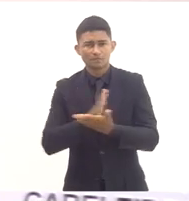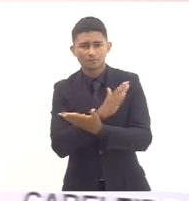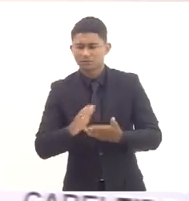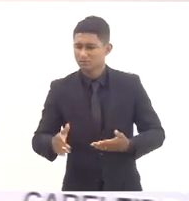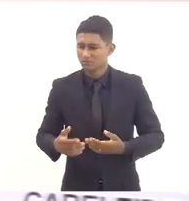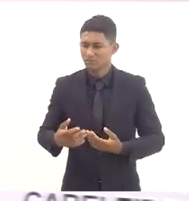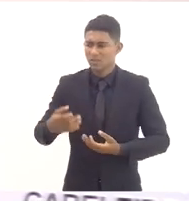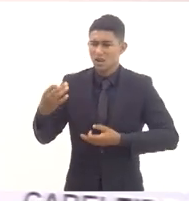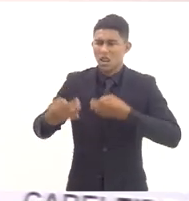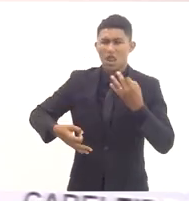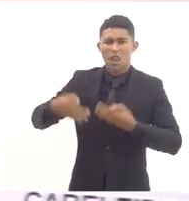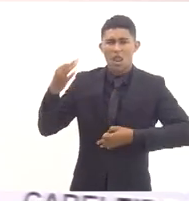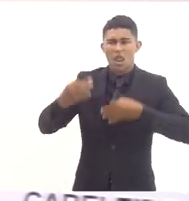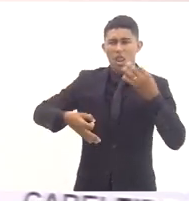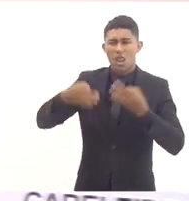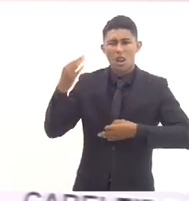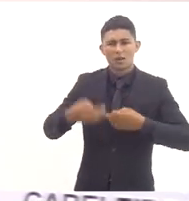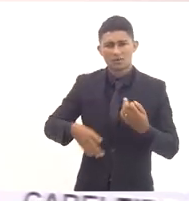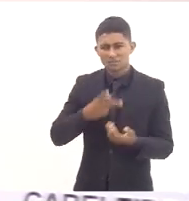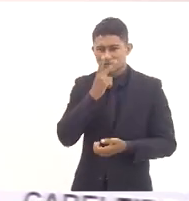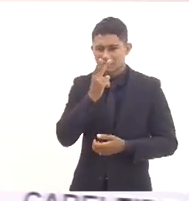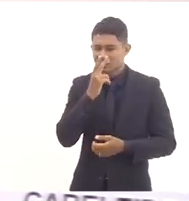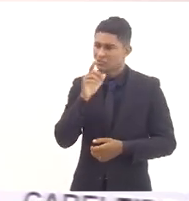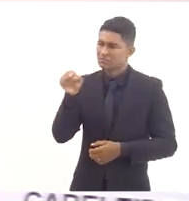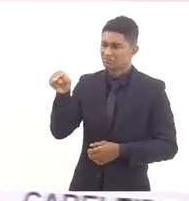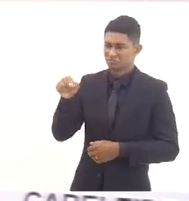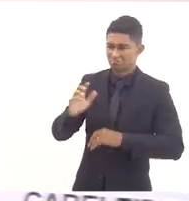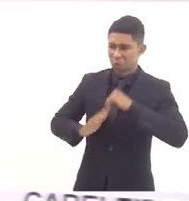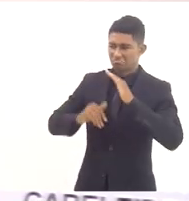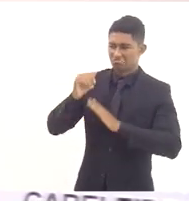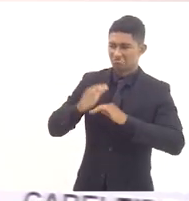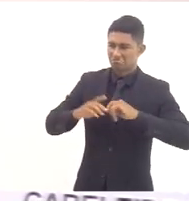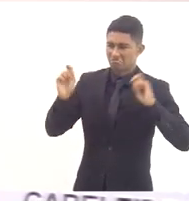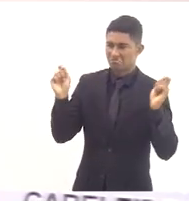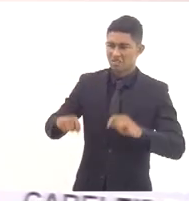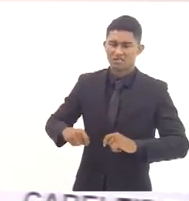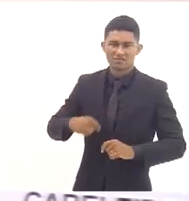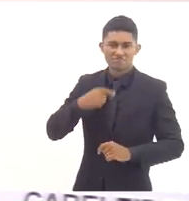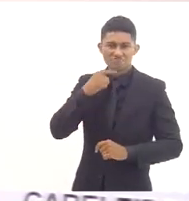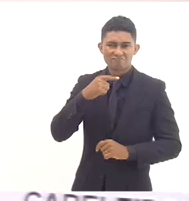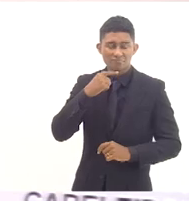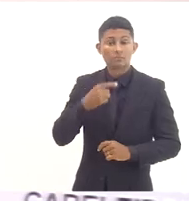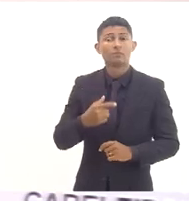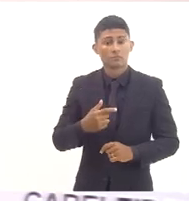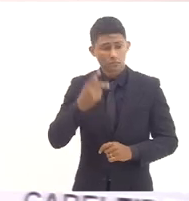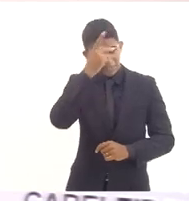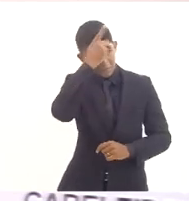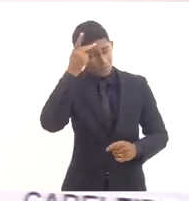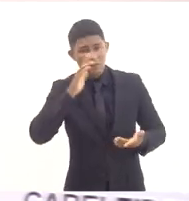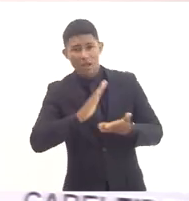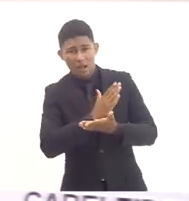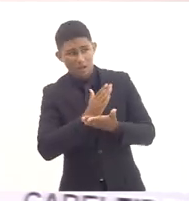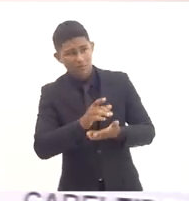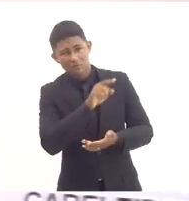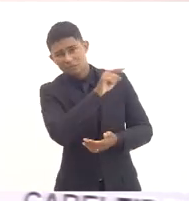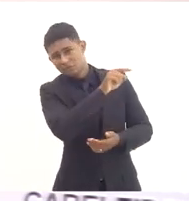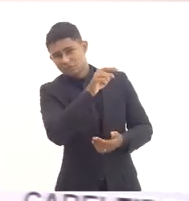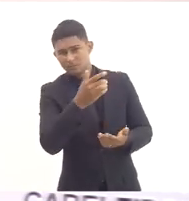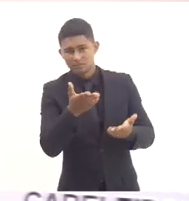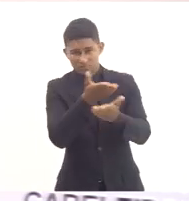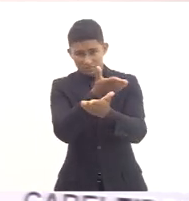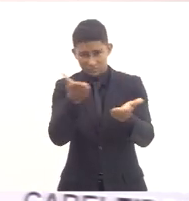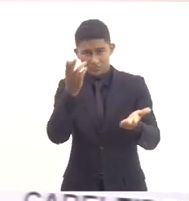que me julgavam profissionalmente me julgavam na minha capacidade Esse é o qualquer pessoa com deficiência